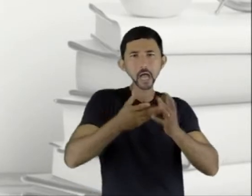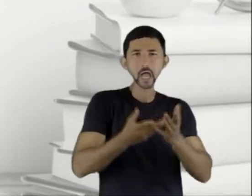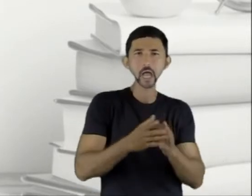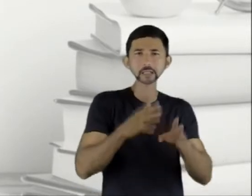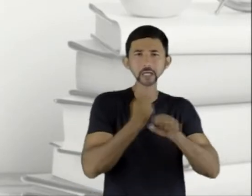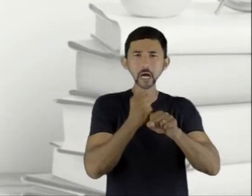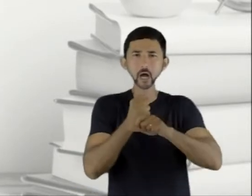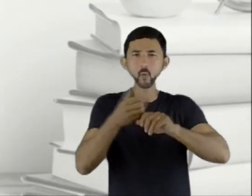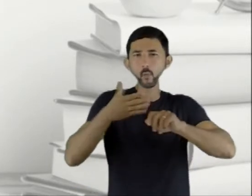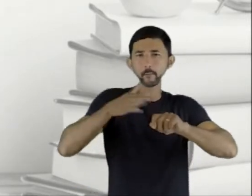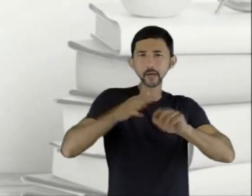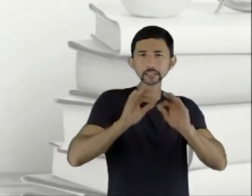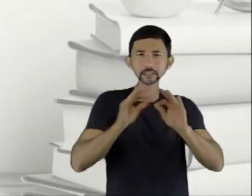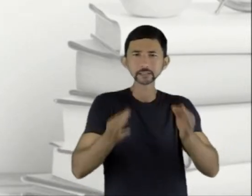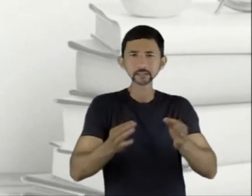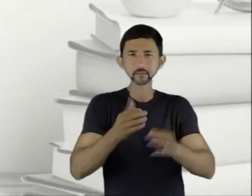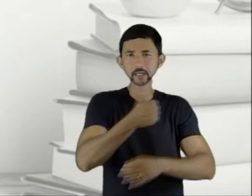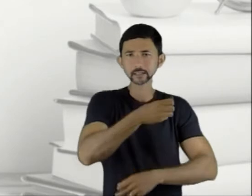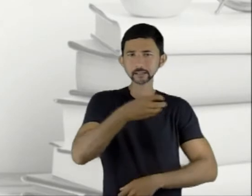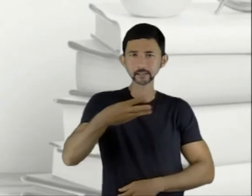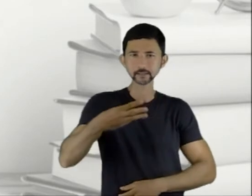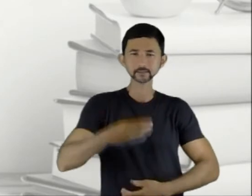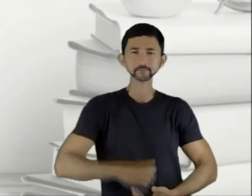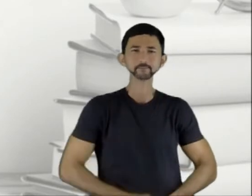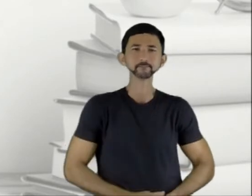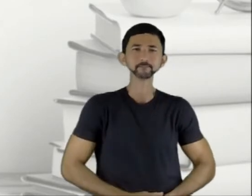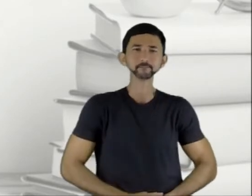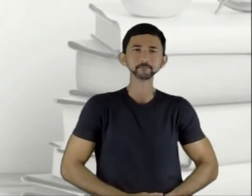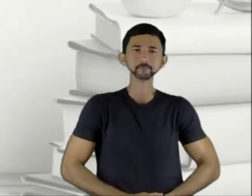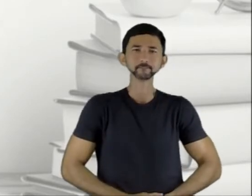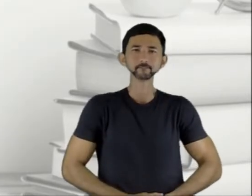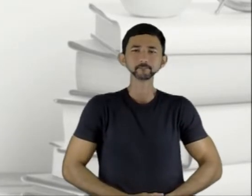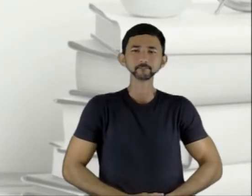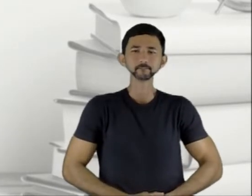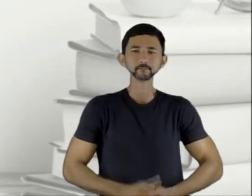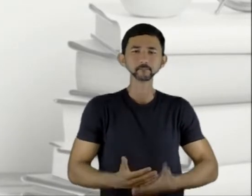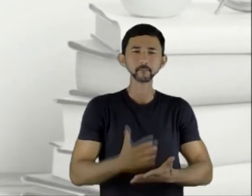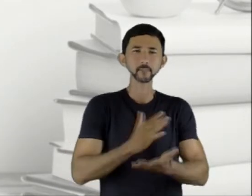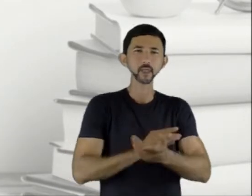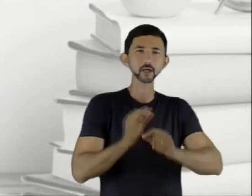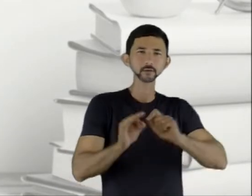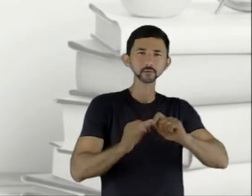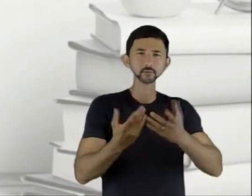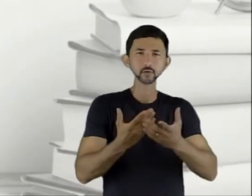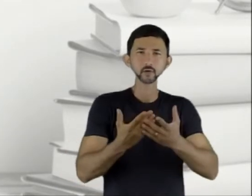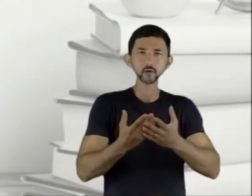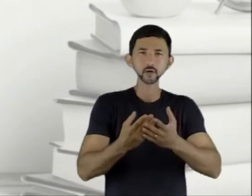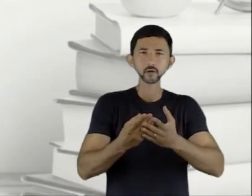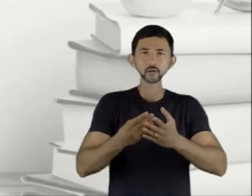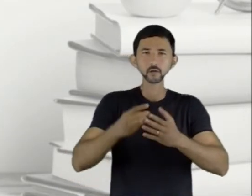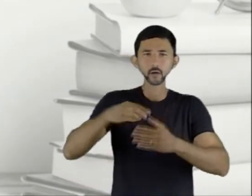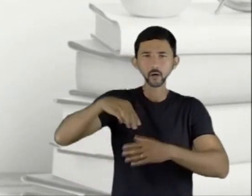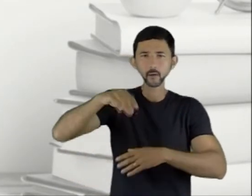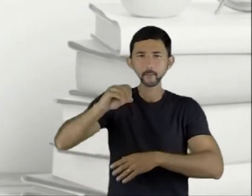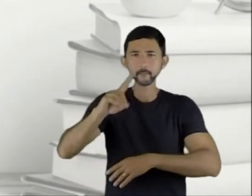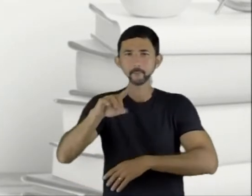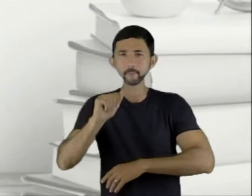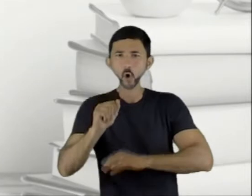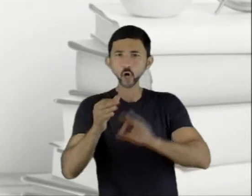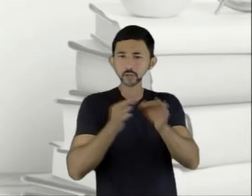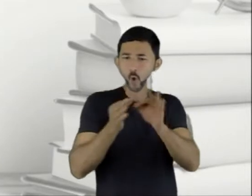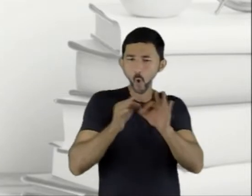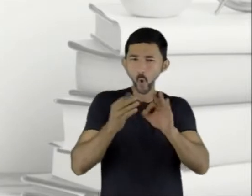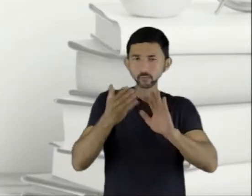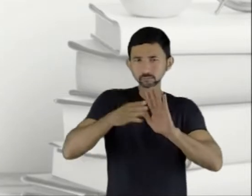aritmética simples, é 13. Antes da gente ir para a moda, certo? Que a gente vai apenas relembrar,